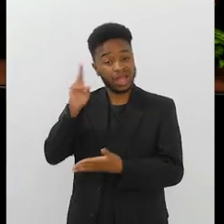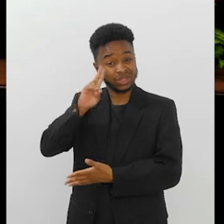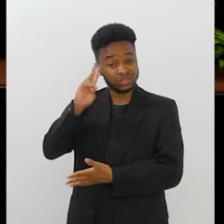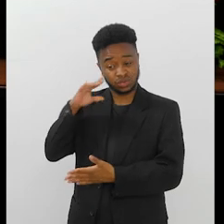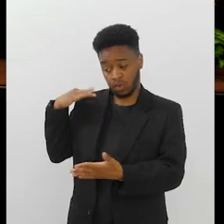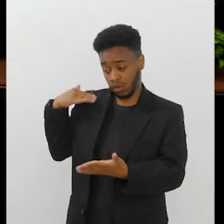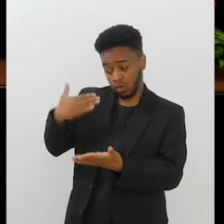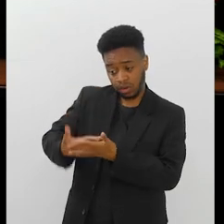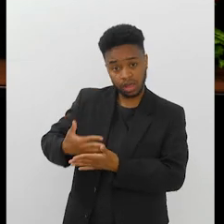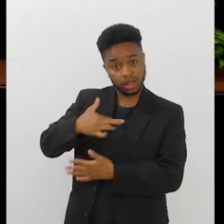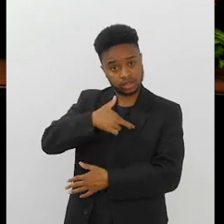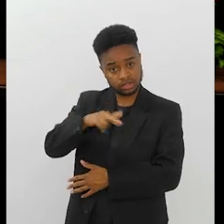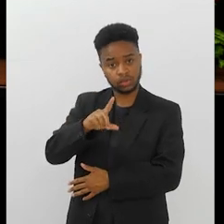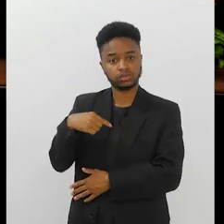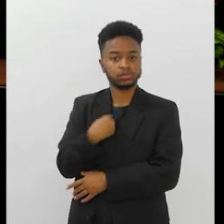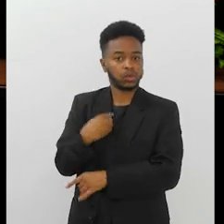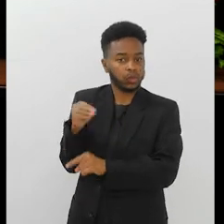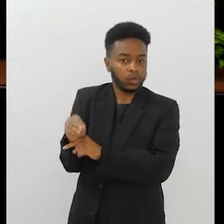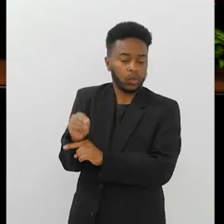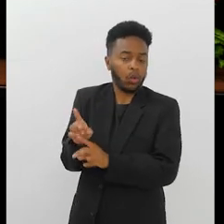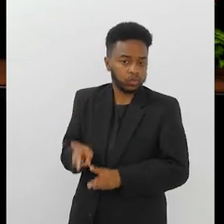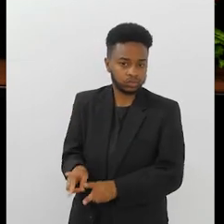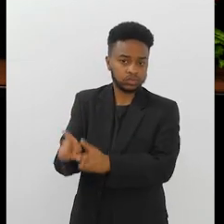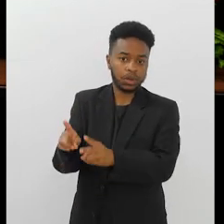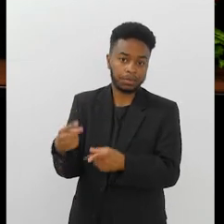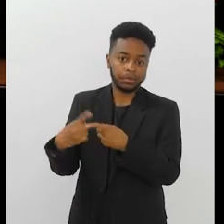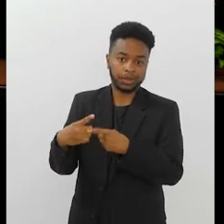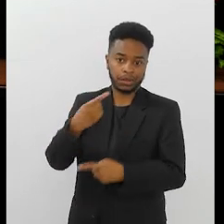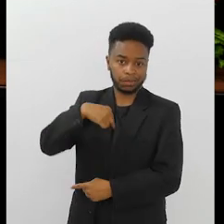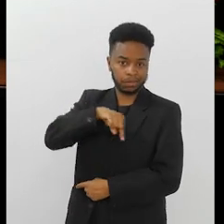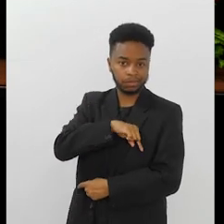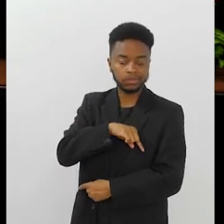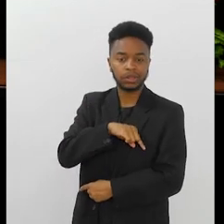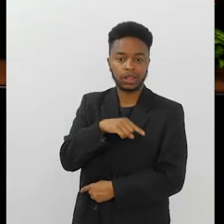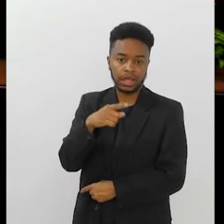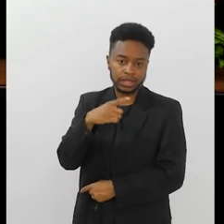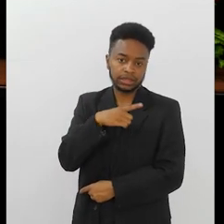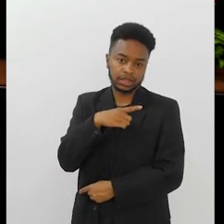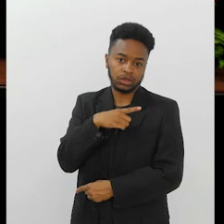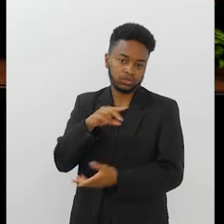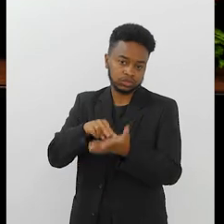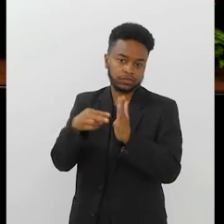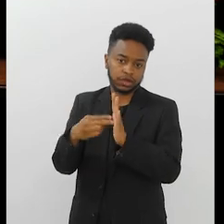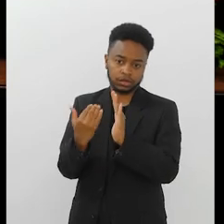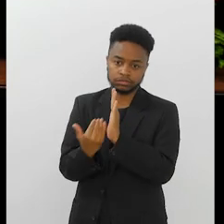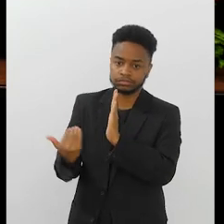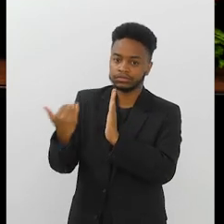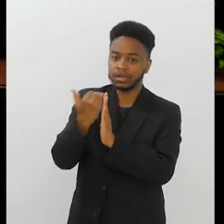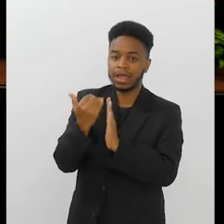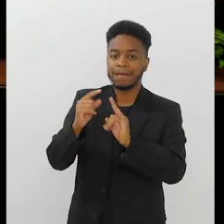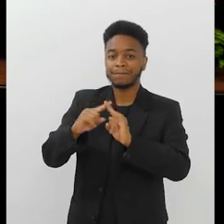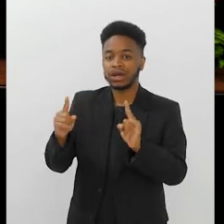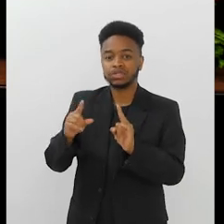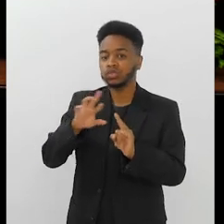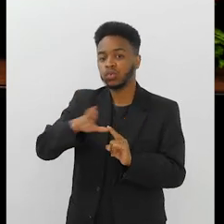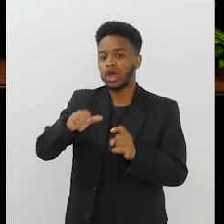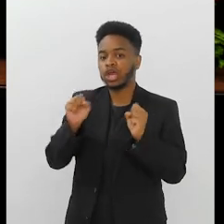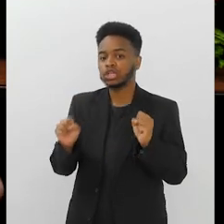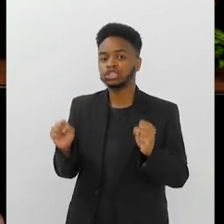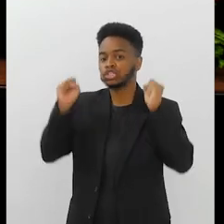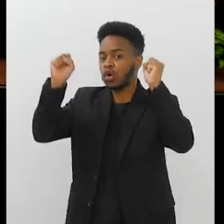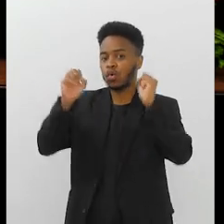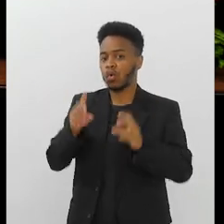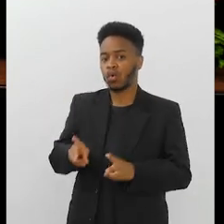esse histórico religioso a gente preserva porque a gente pra gente tem uma um sentido muito maior mas não é